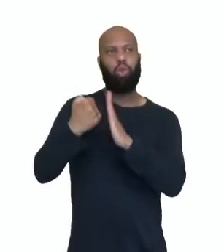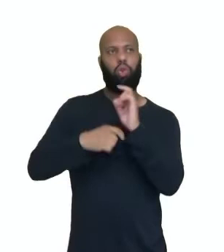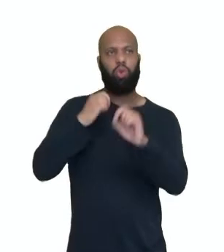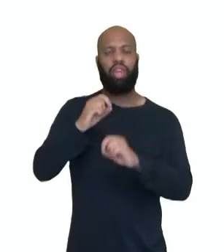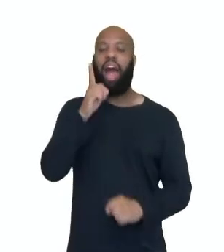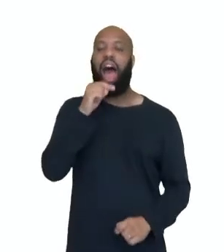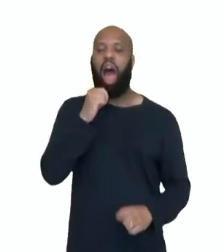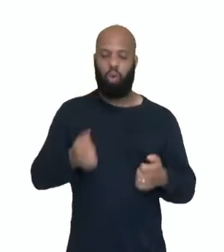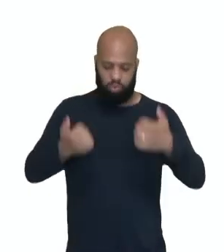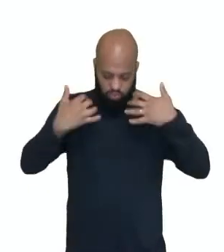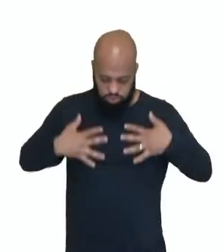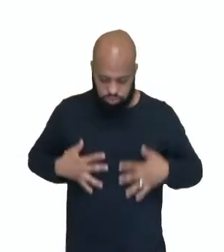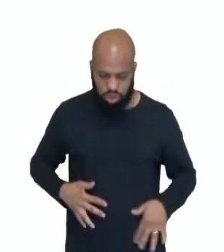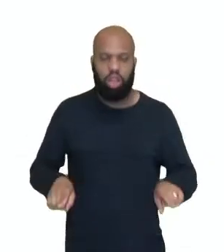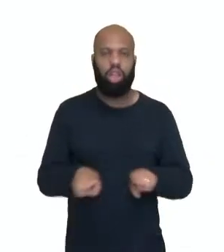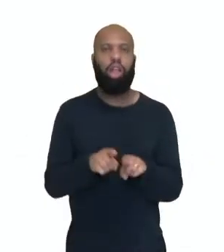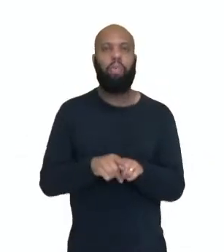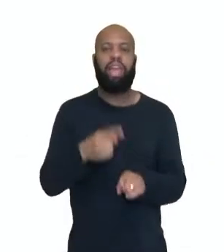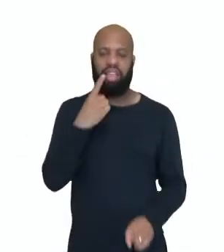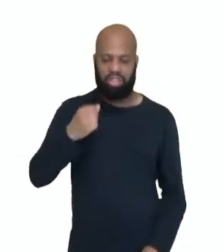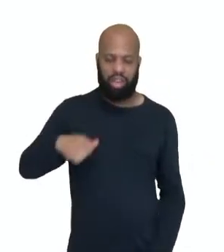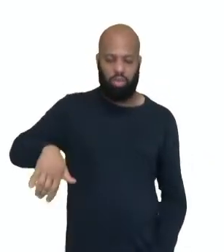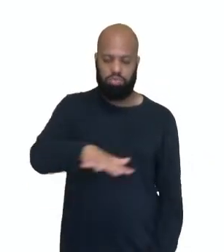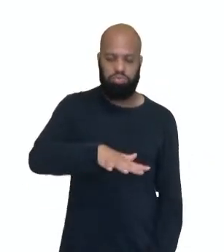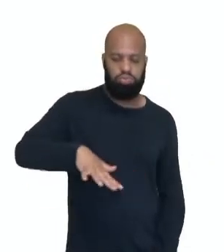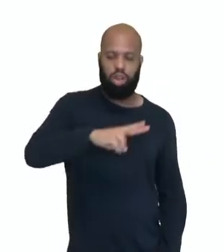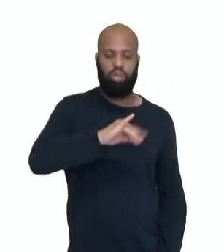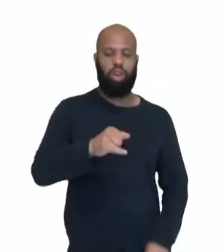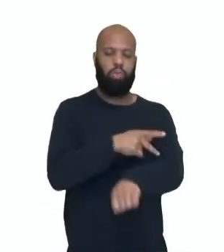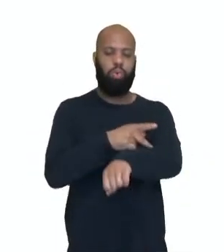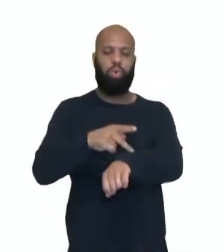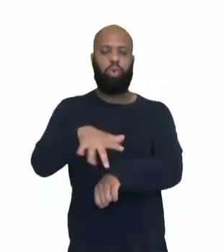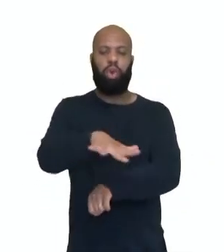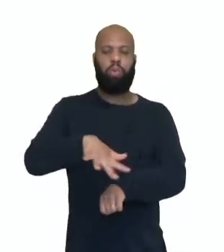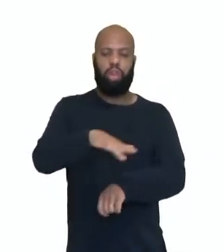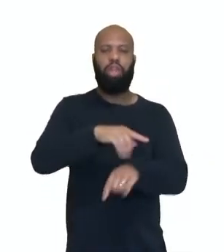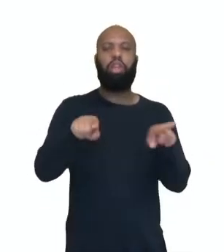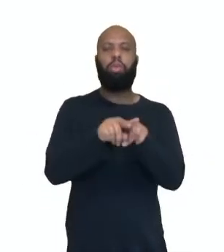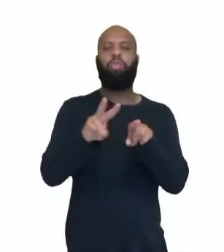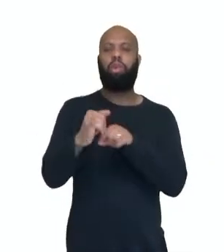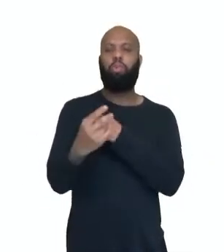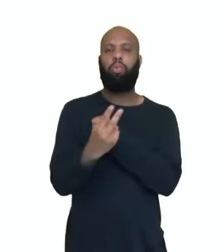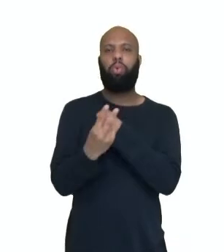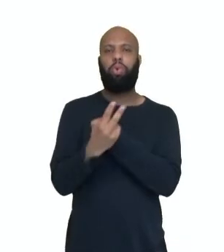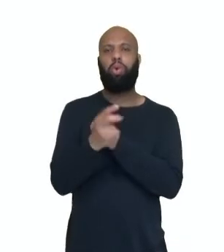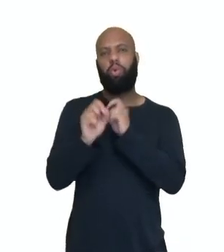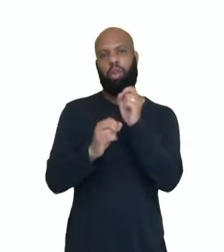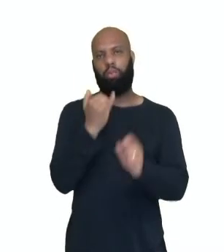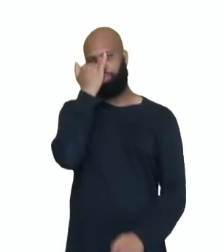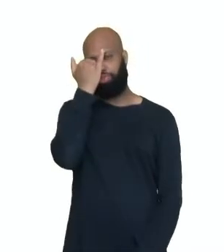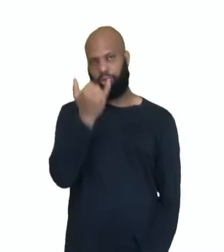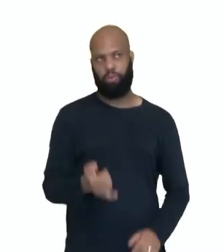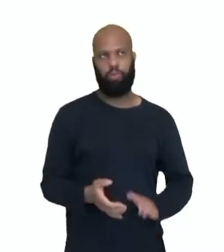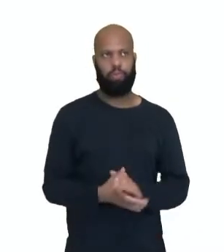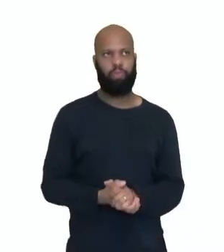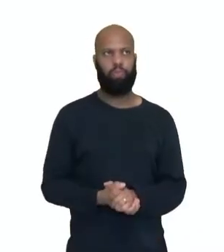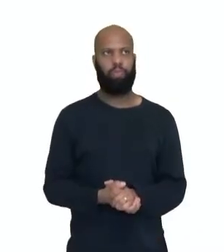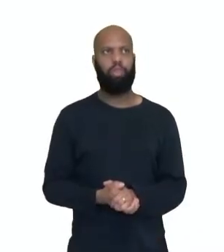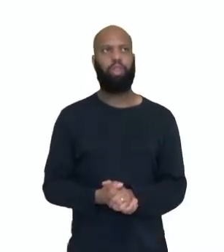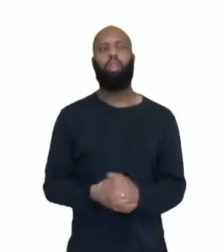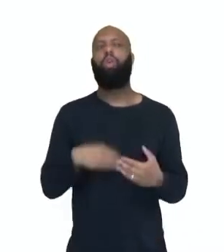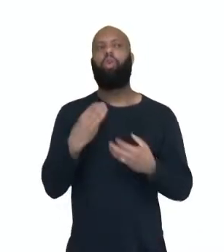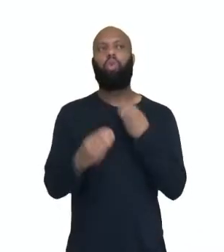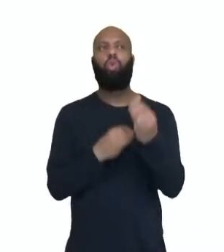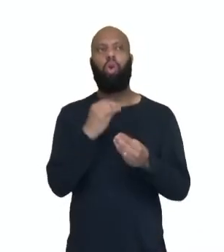com água e jogam sal na arena para purificar o ambiente e protegerem-se de possíveis lesões. Como